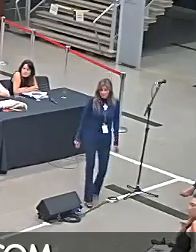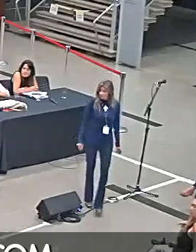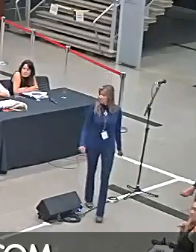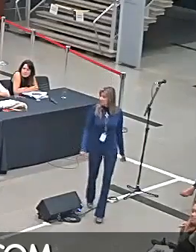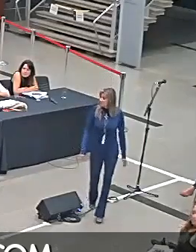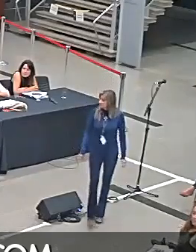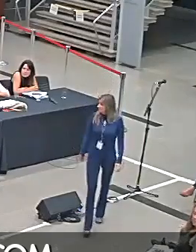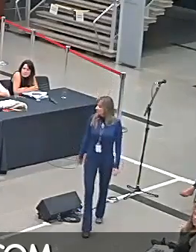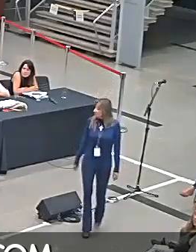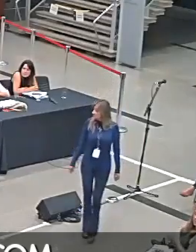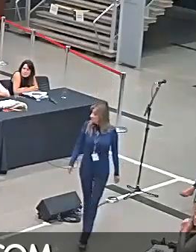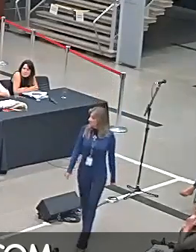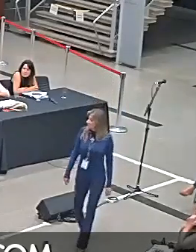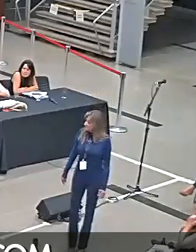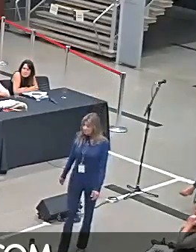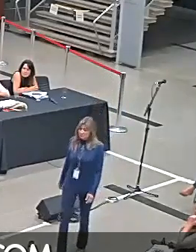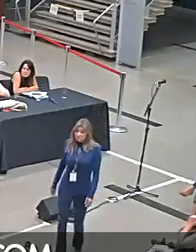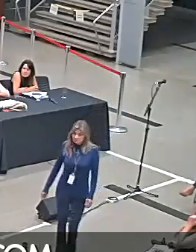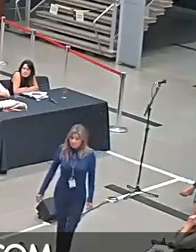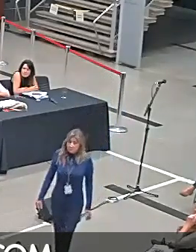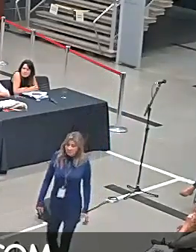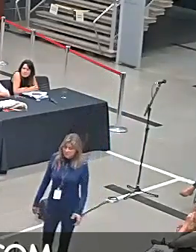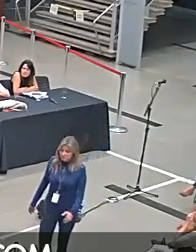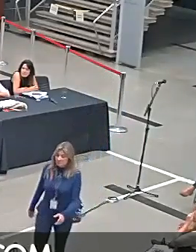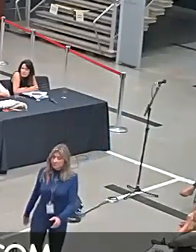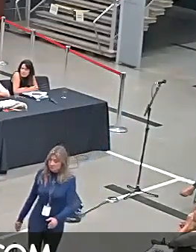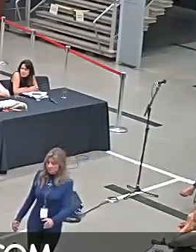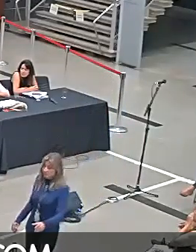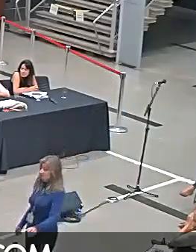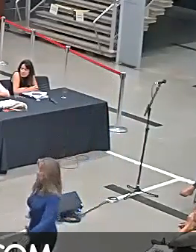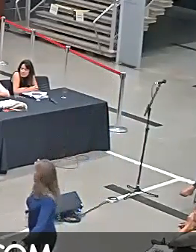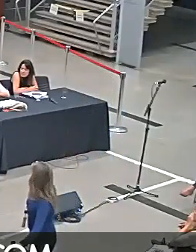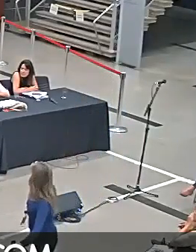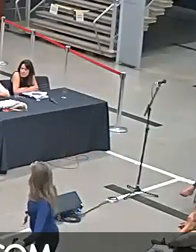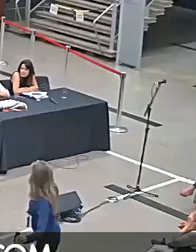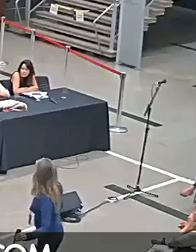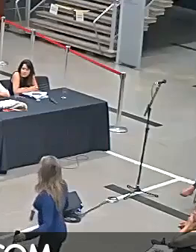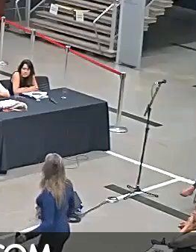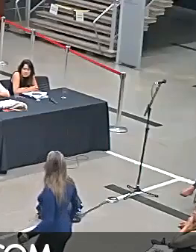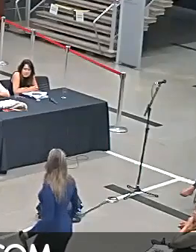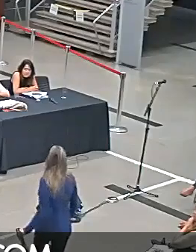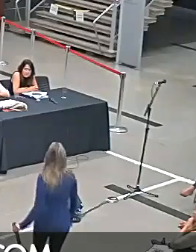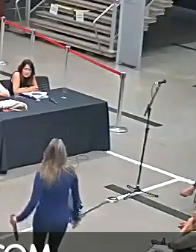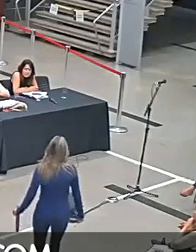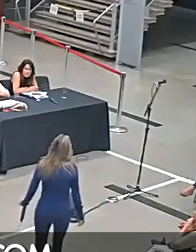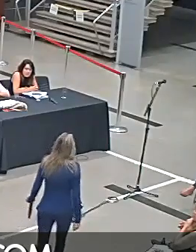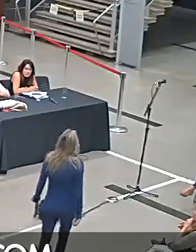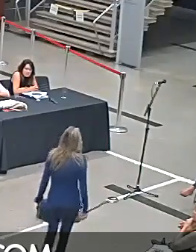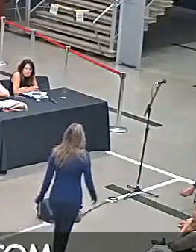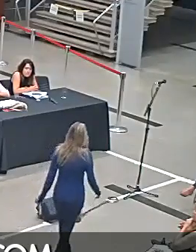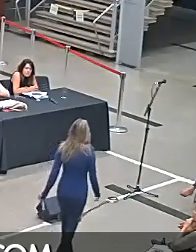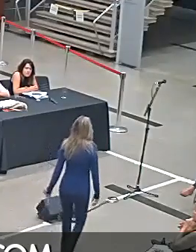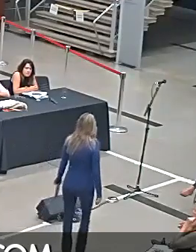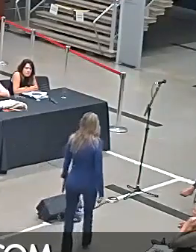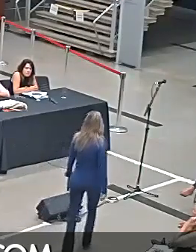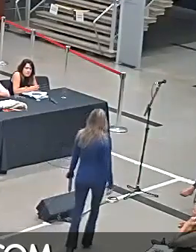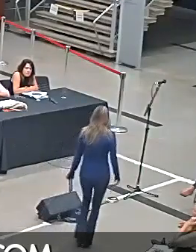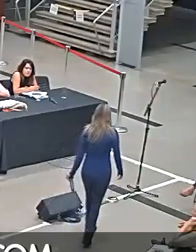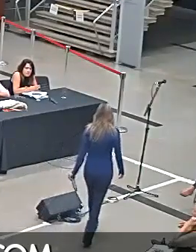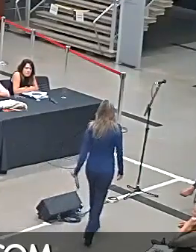mais a leitura de outros requerimentos aqui que serão então votados na próxima sessão